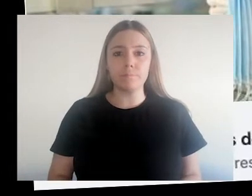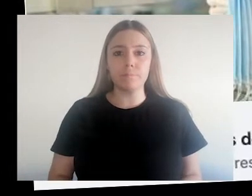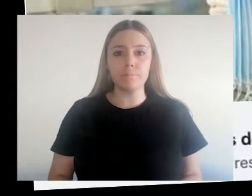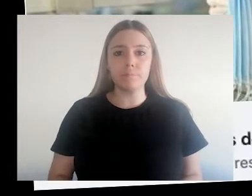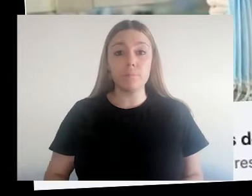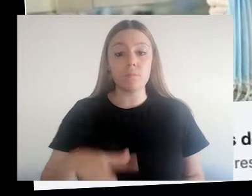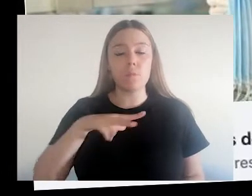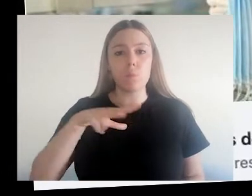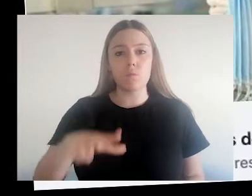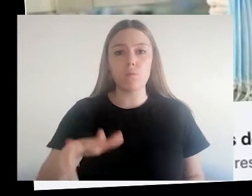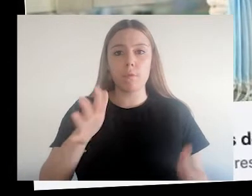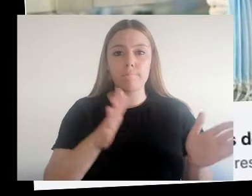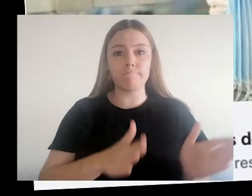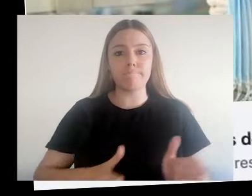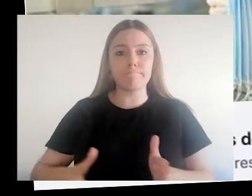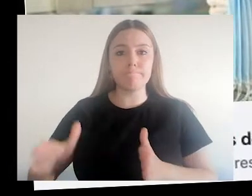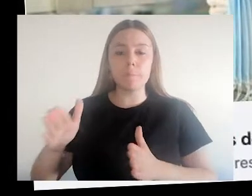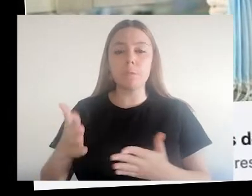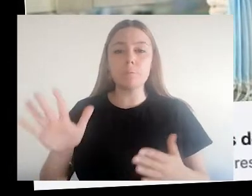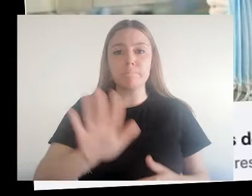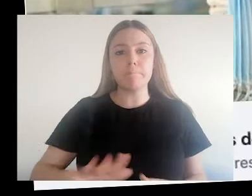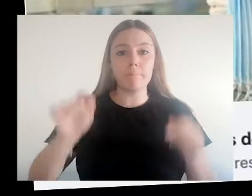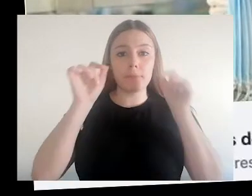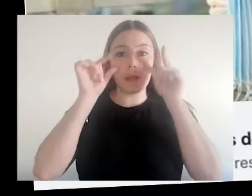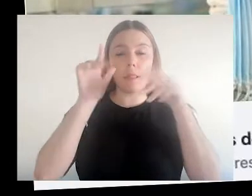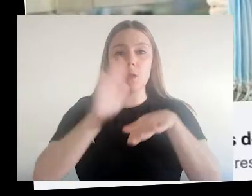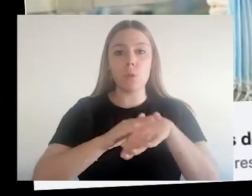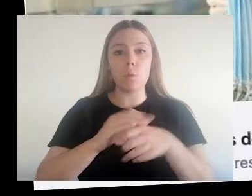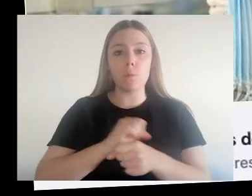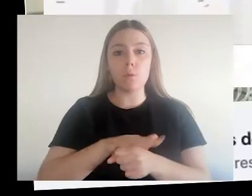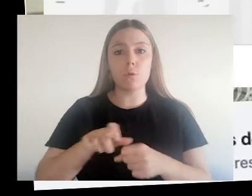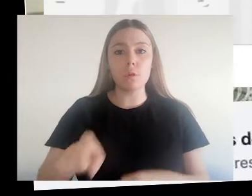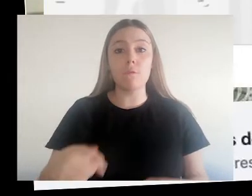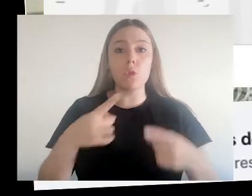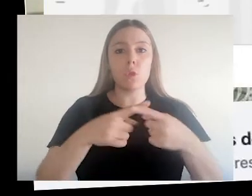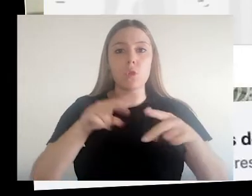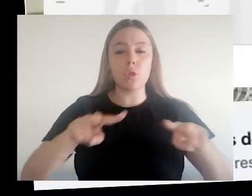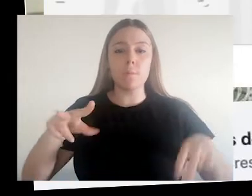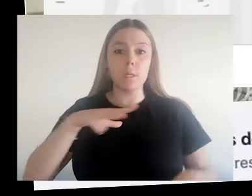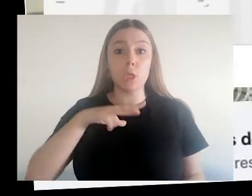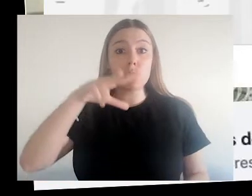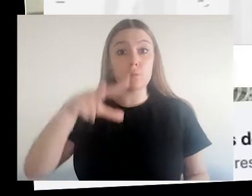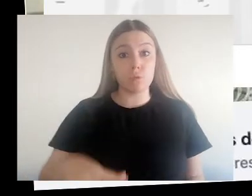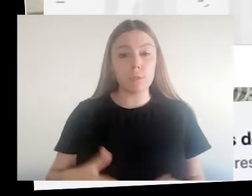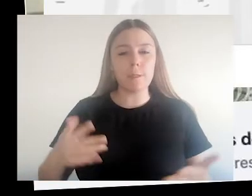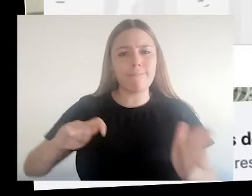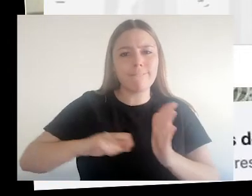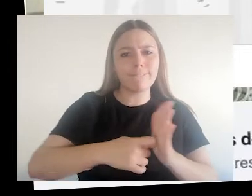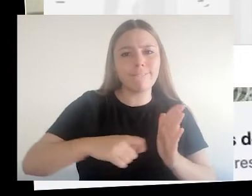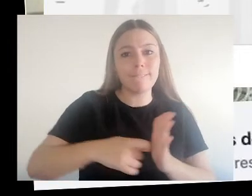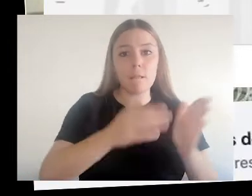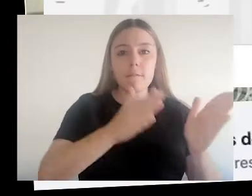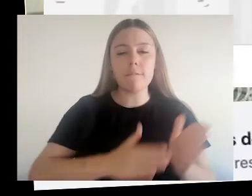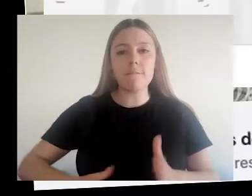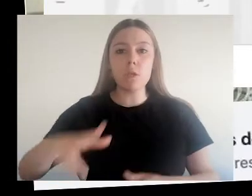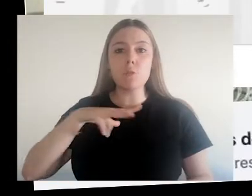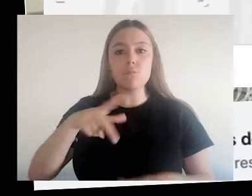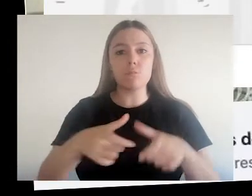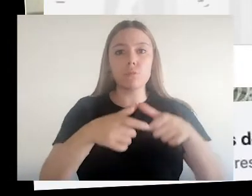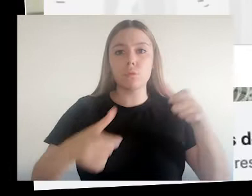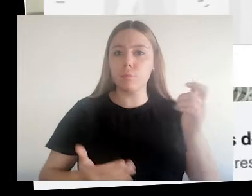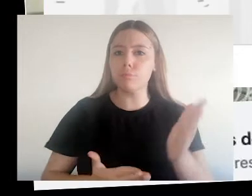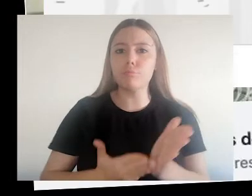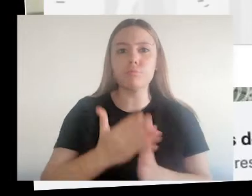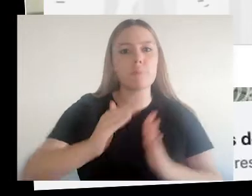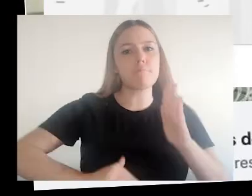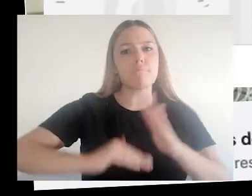señaló. Portugal está en estado de alerta para hacer face al coronavirus. Os hospitais portugueses estão sob grande pressão numa altura em que o